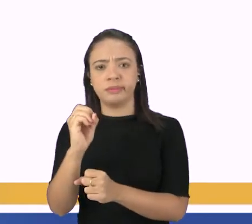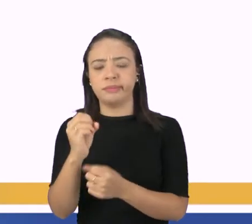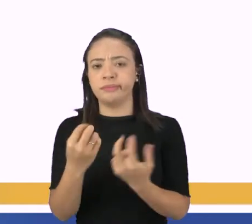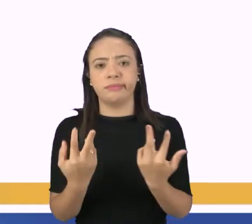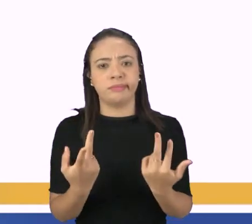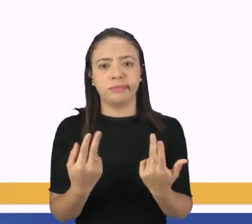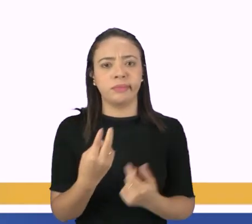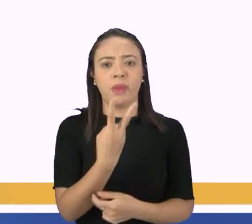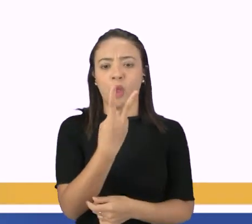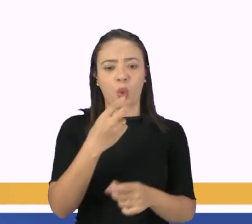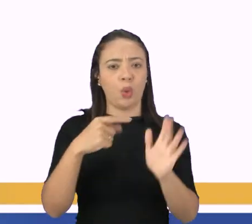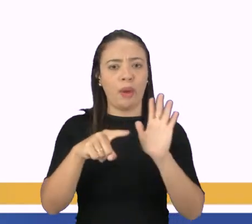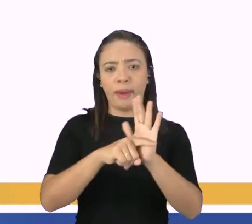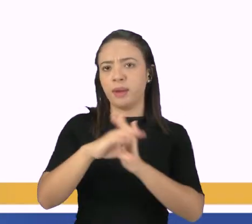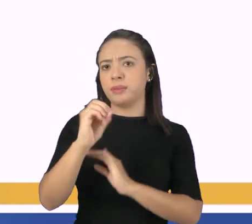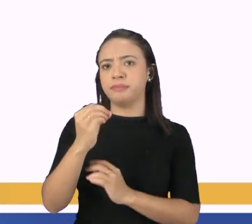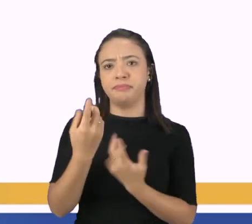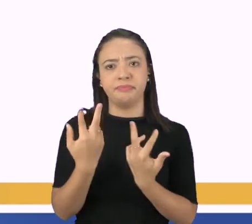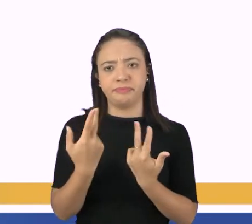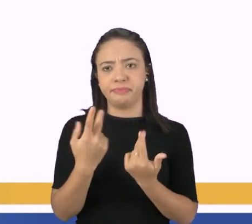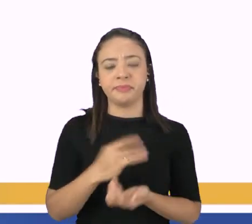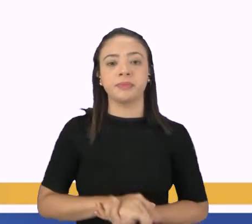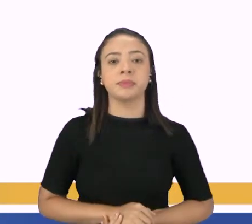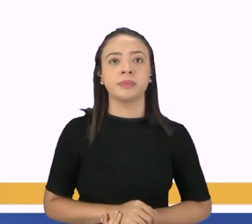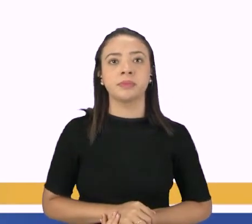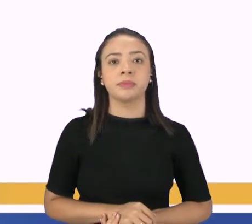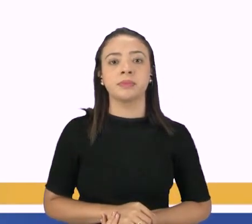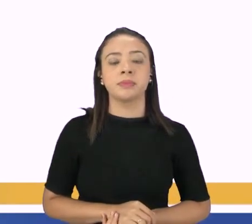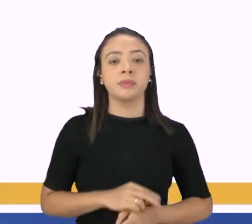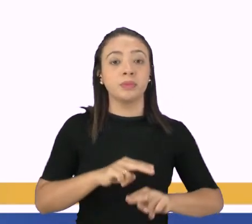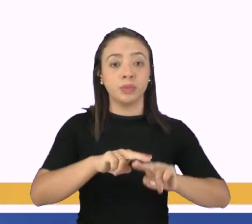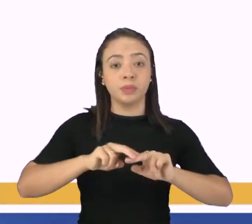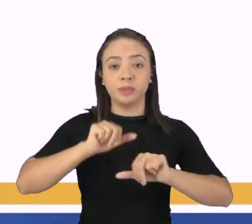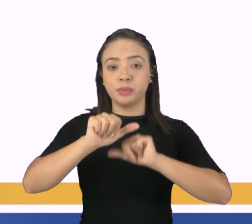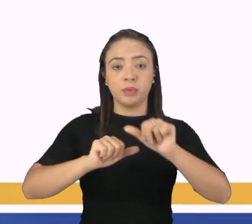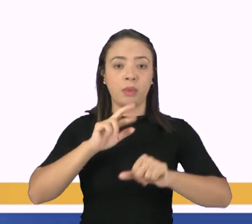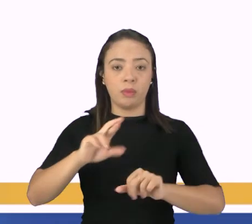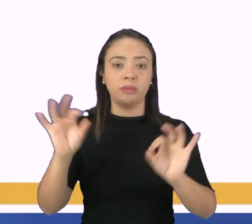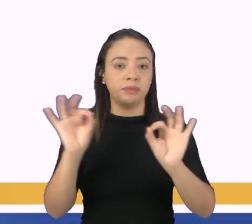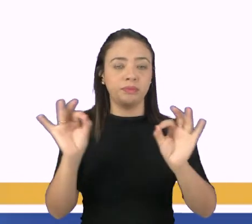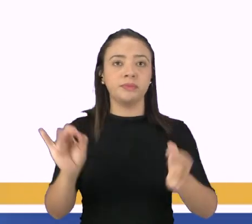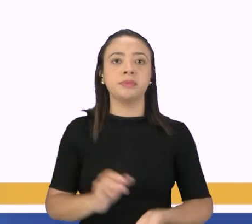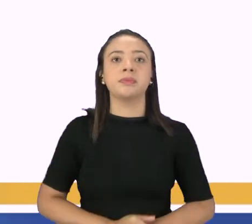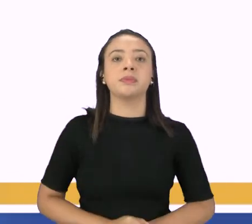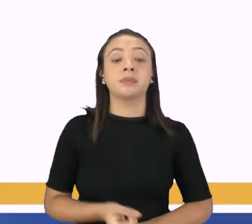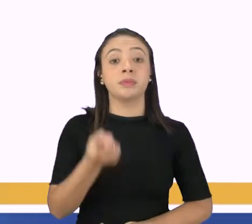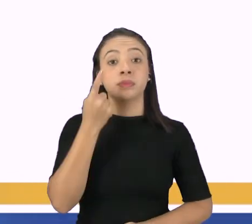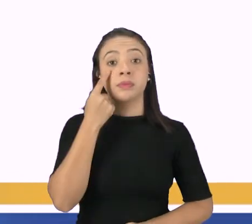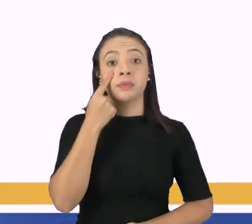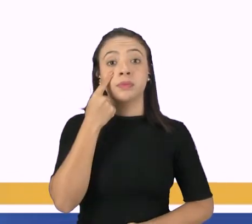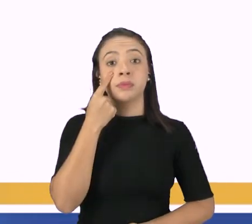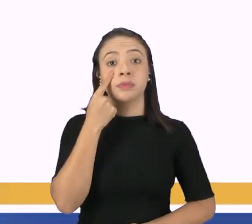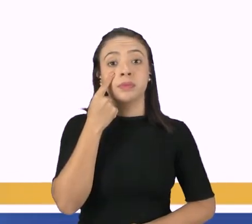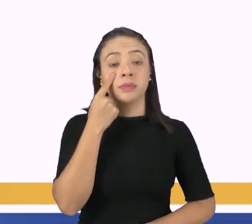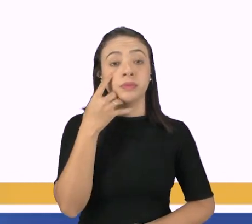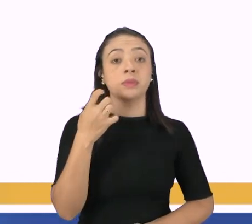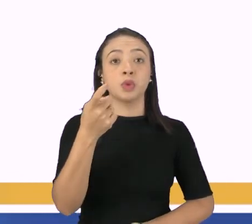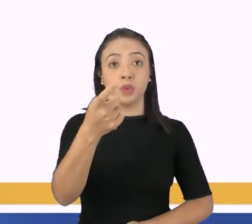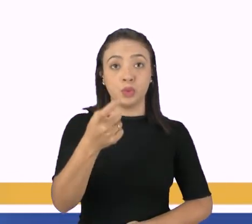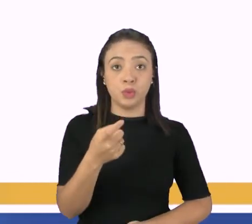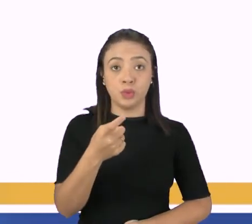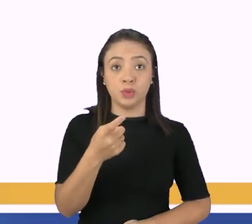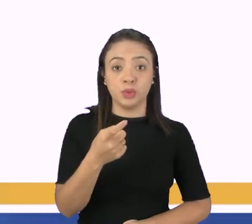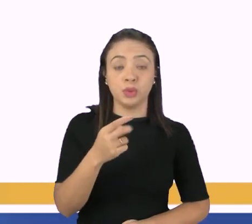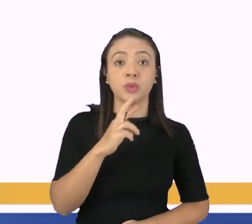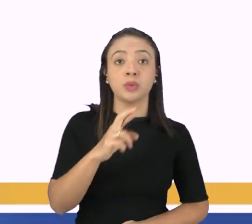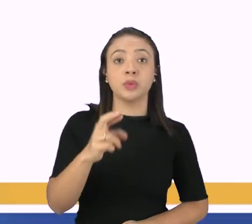fazer 2 menos 0, né? Então, não vai ter alteração aí no resultado. Observe que o nosso x vai ficar 2 mais